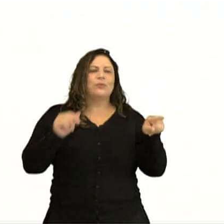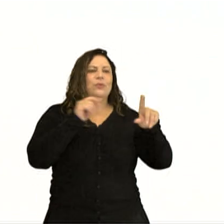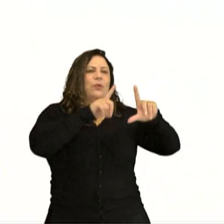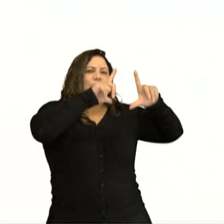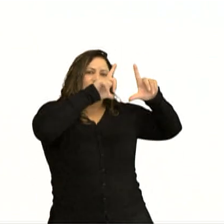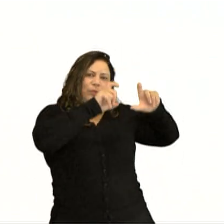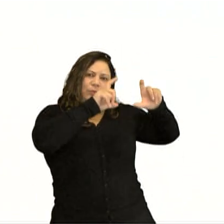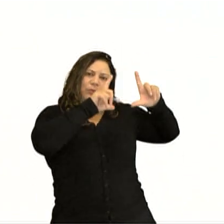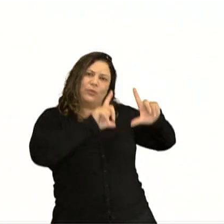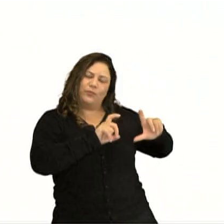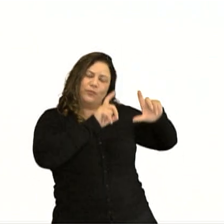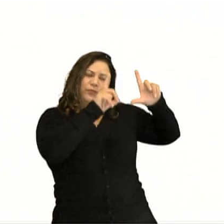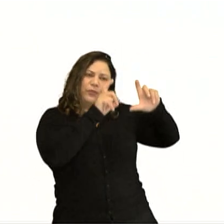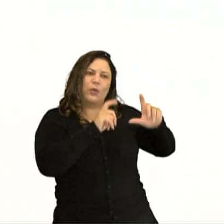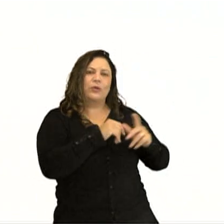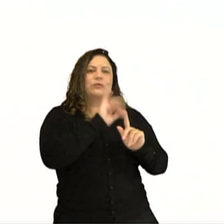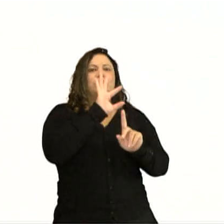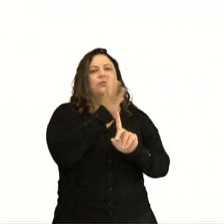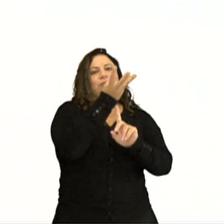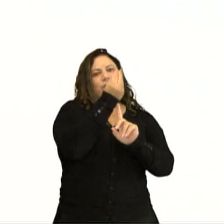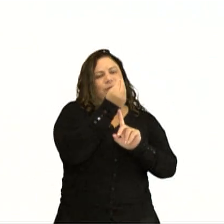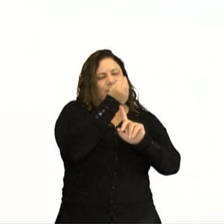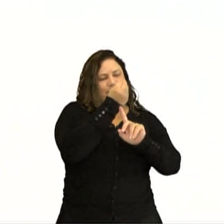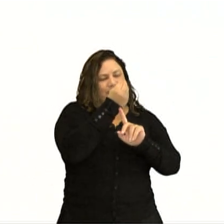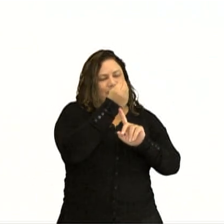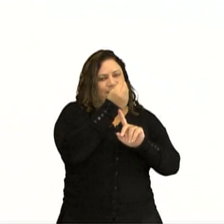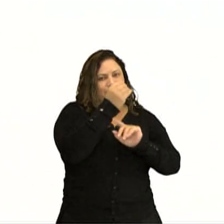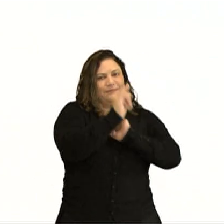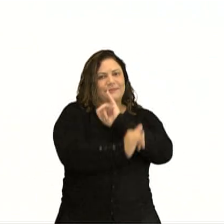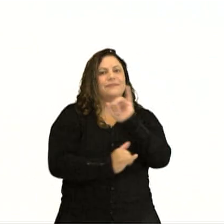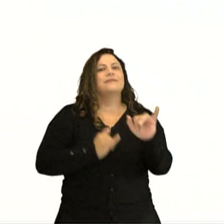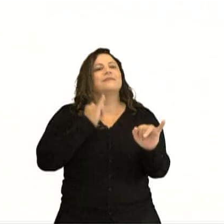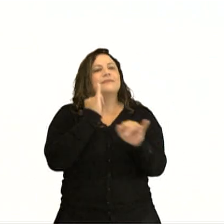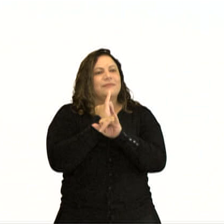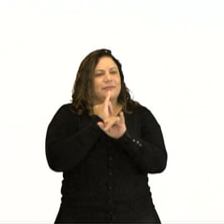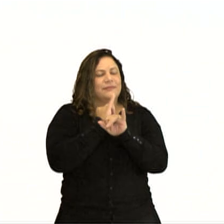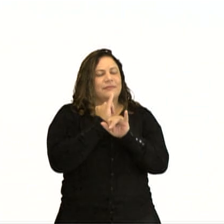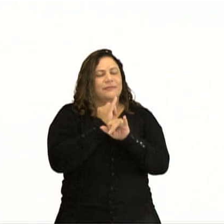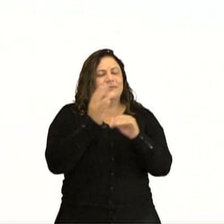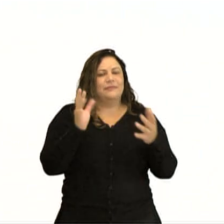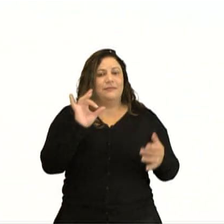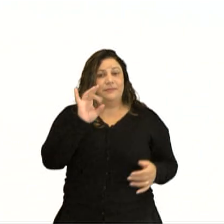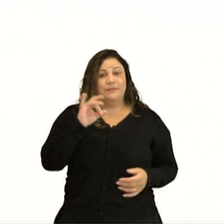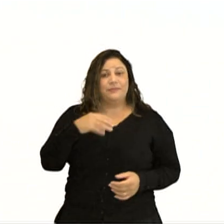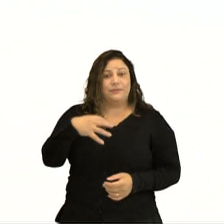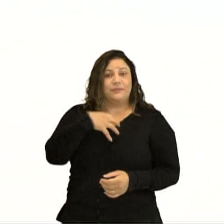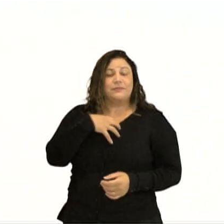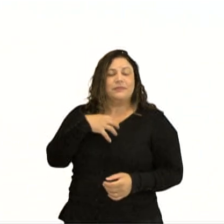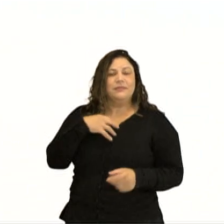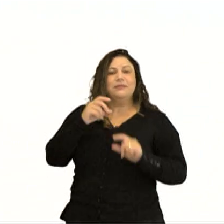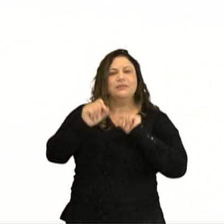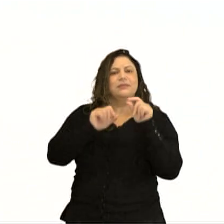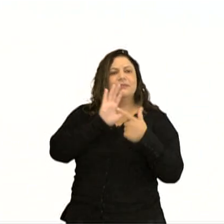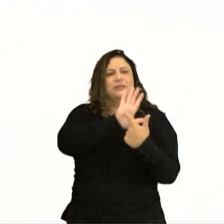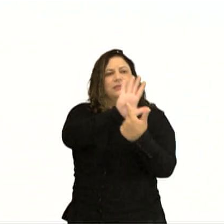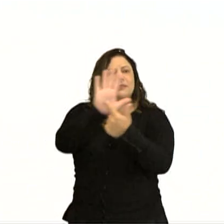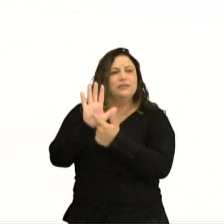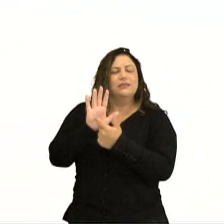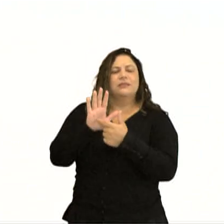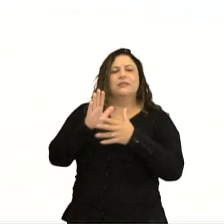foto de um artista pego na internet aleatoriamente, apenas a título de elucidar, mostrar também